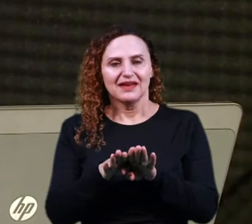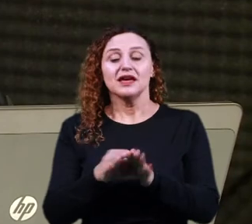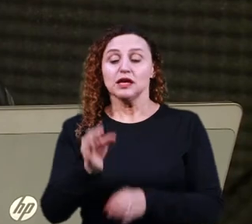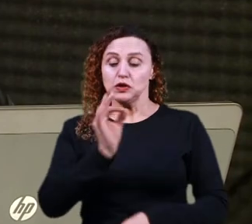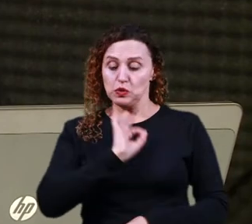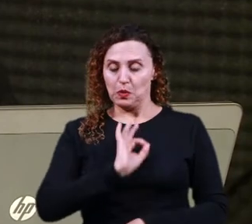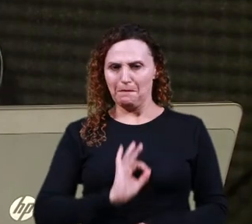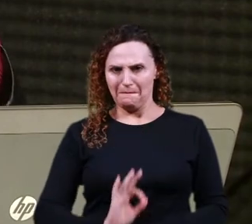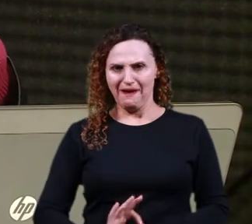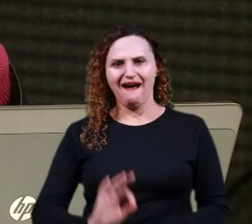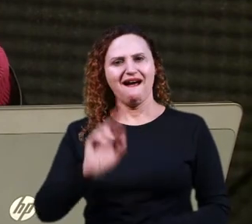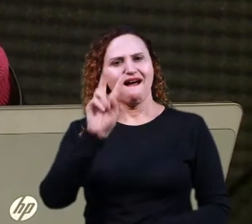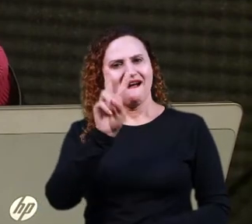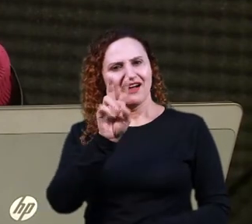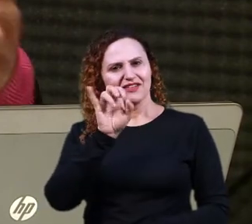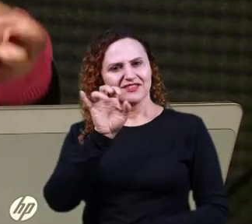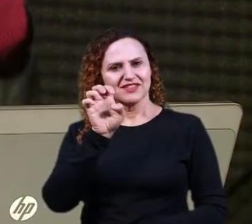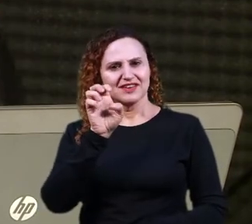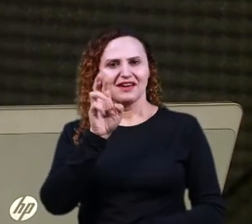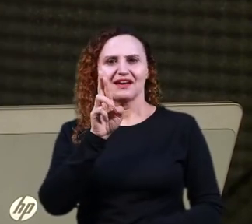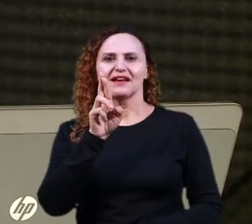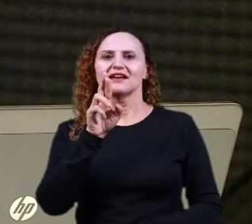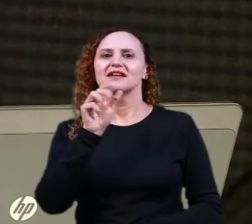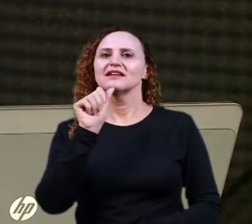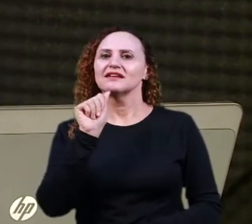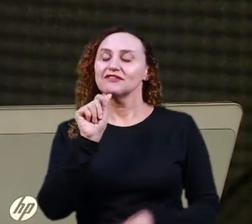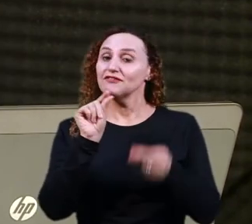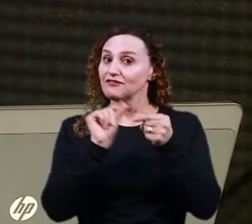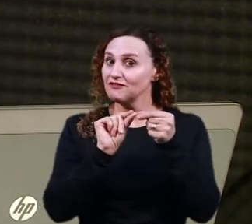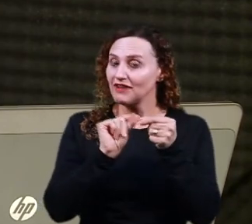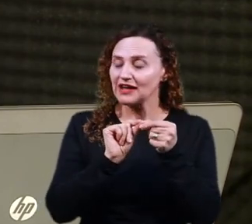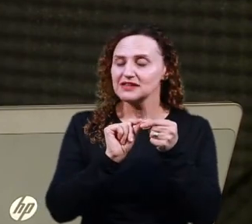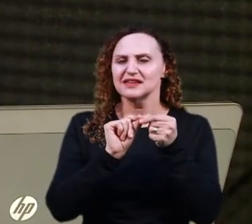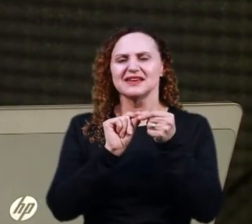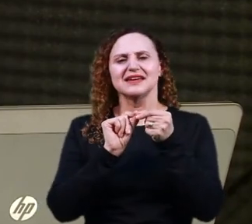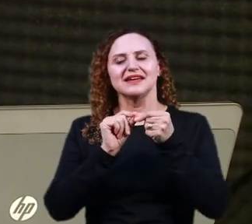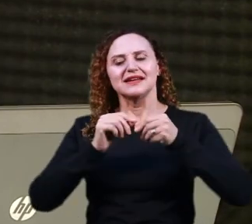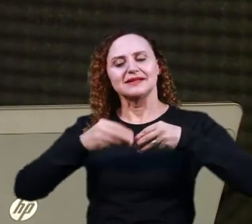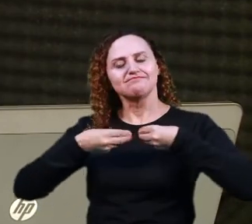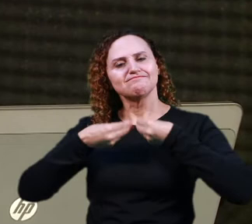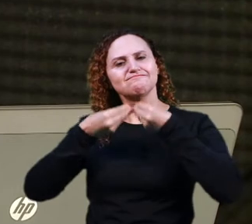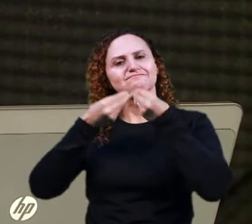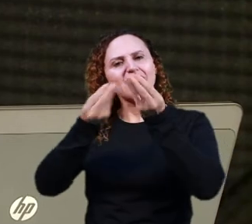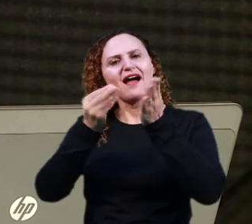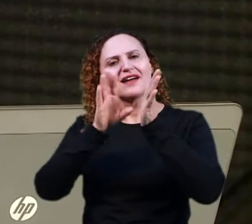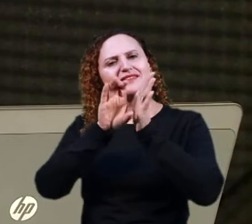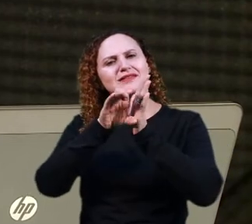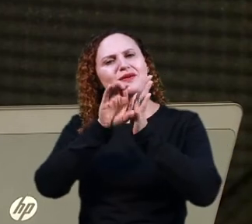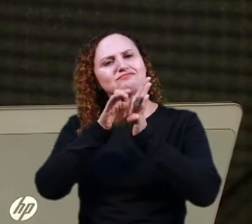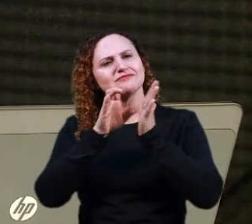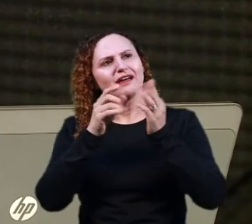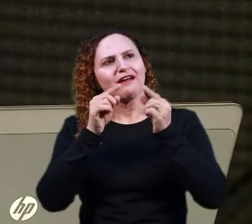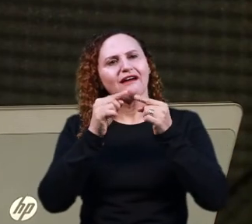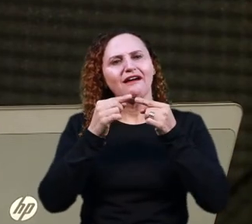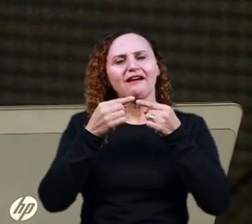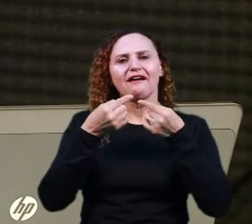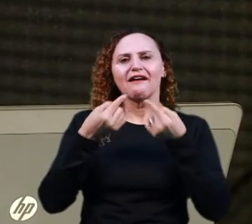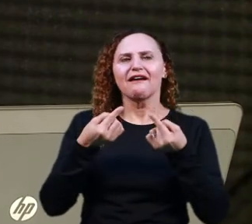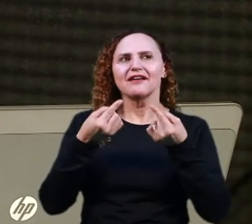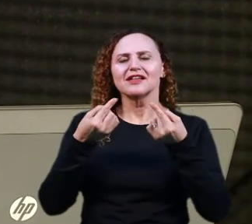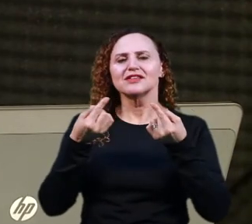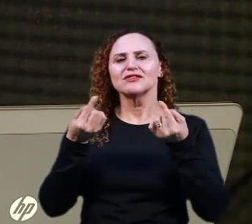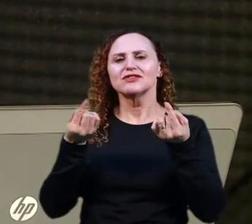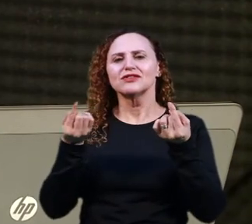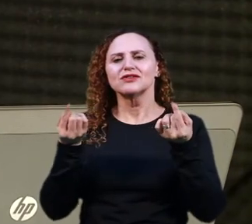Vieira faz ele lançam conceito e ele vai desde dobrando esse conceito a